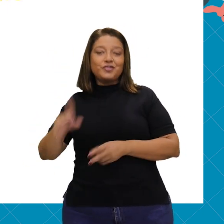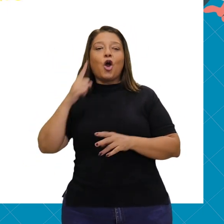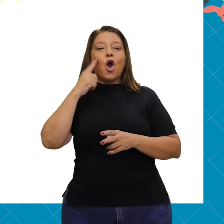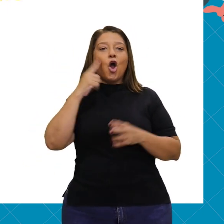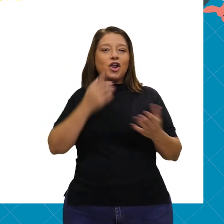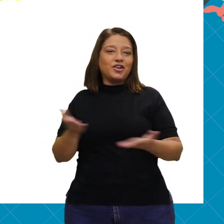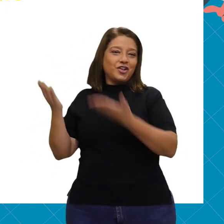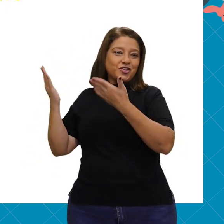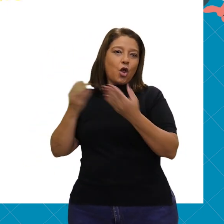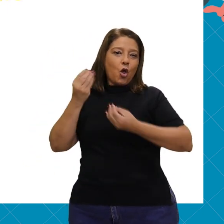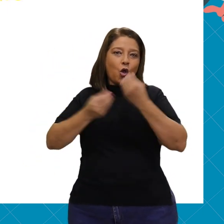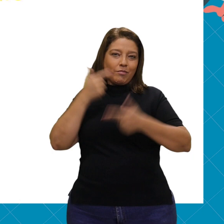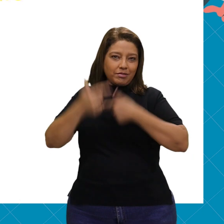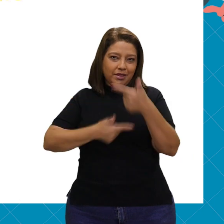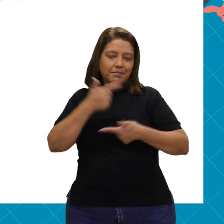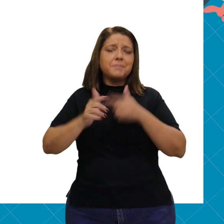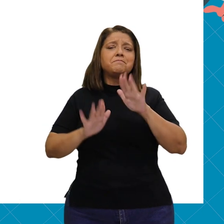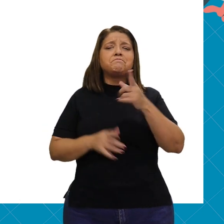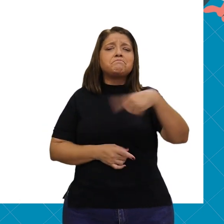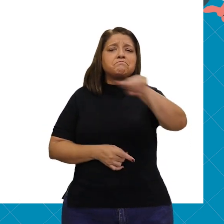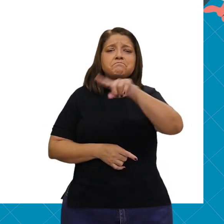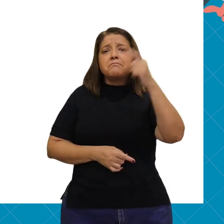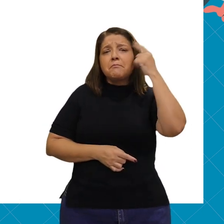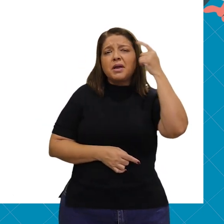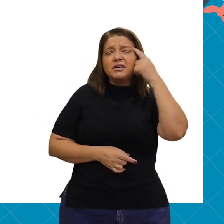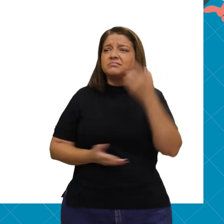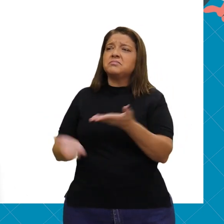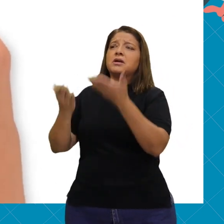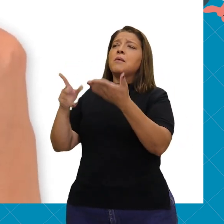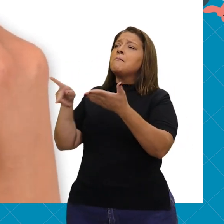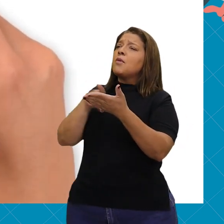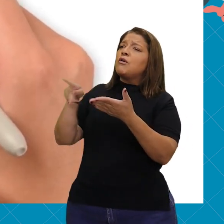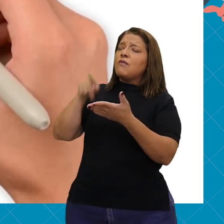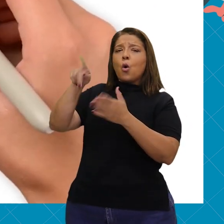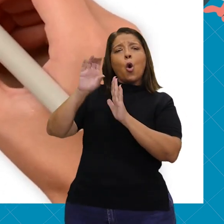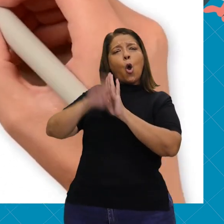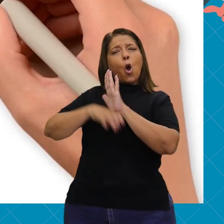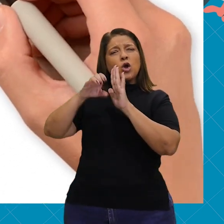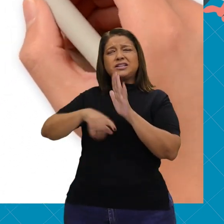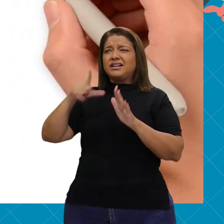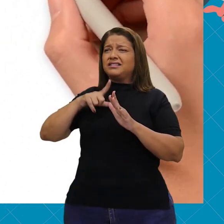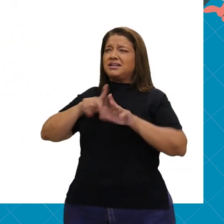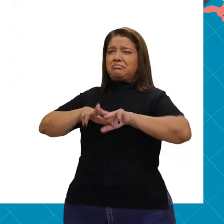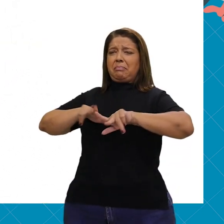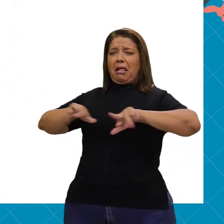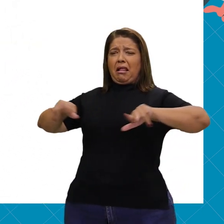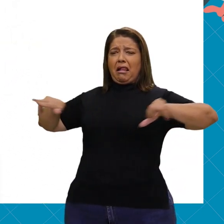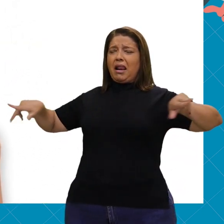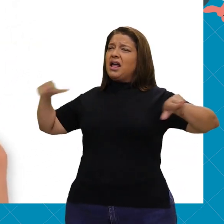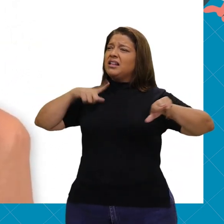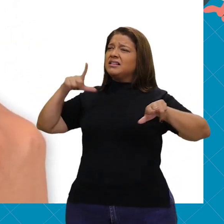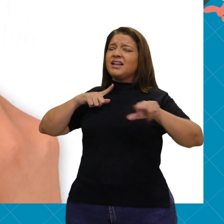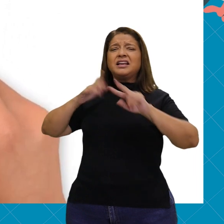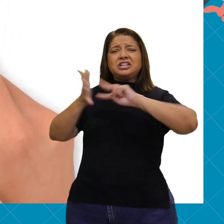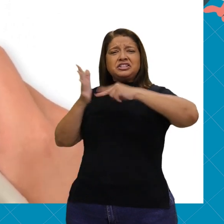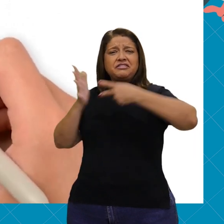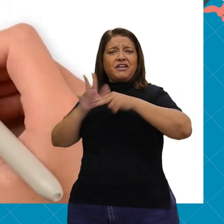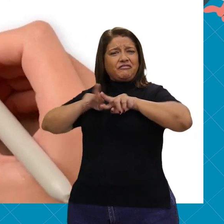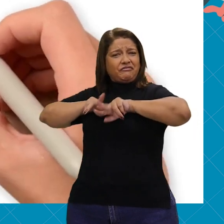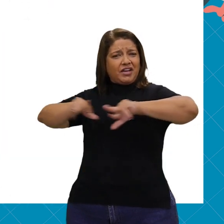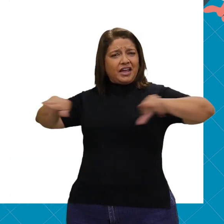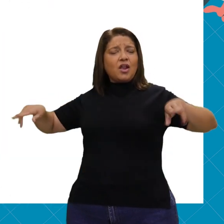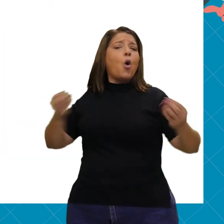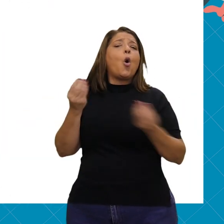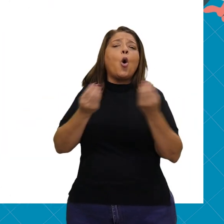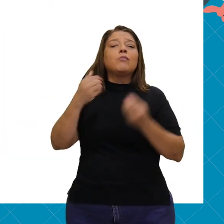qual se está trabalhando. Mas você deve estar pensando aí, pô professor, se o conceito de região é tão amplo, é polissêmico, abrange tantos